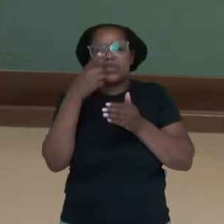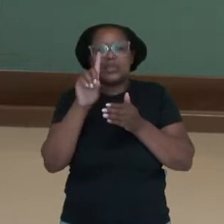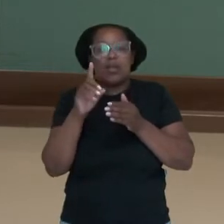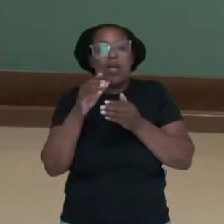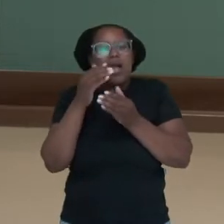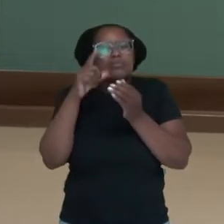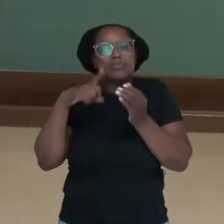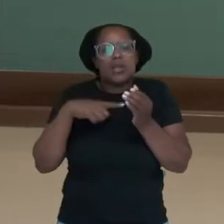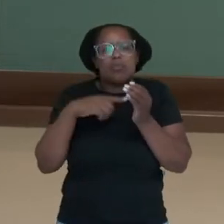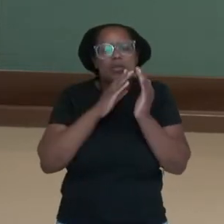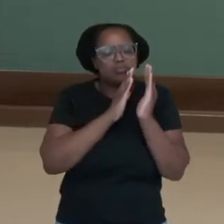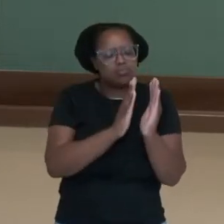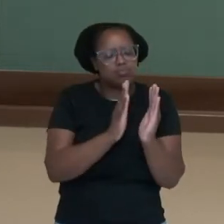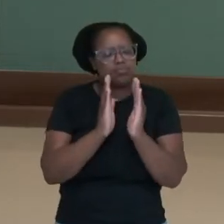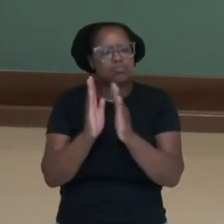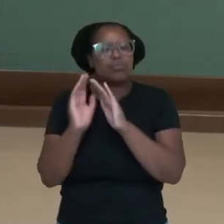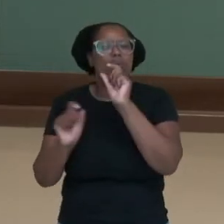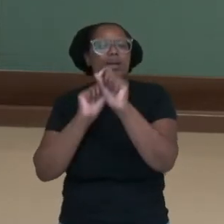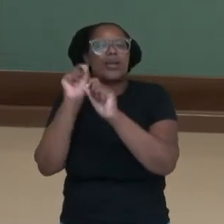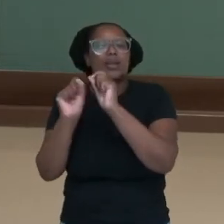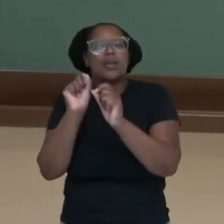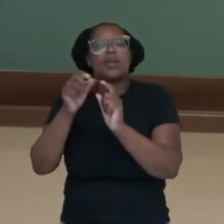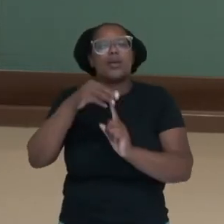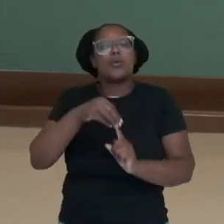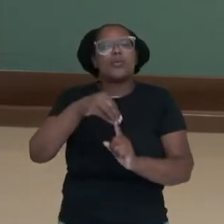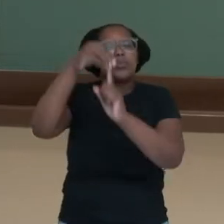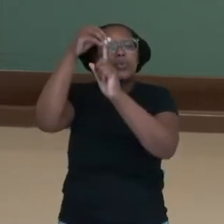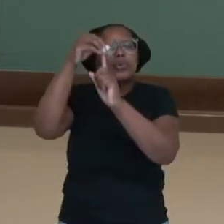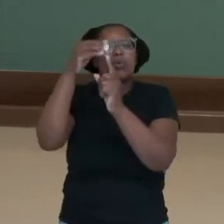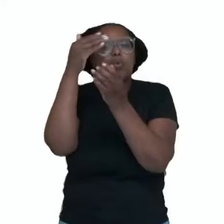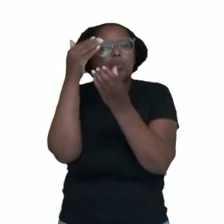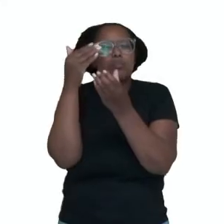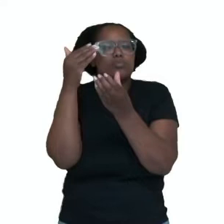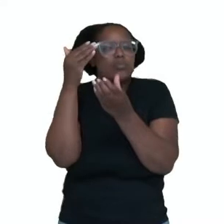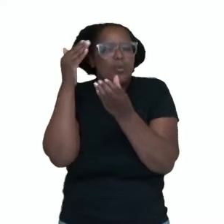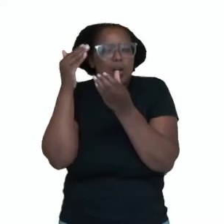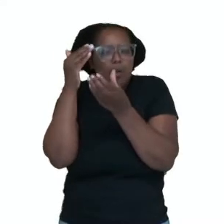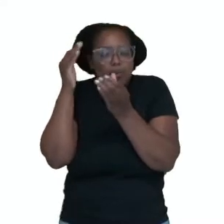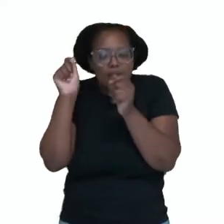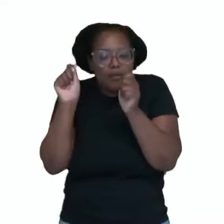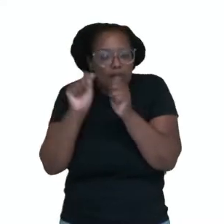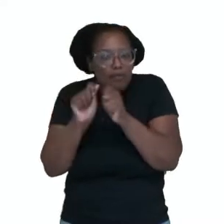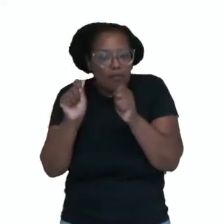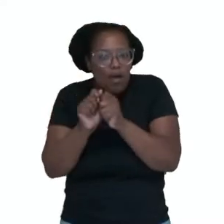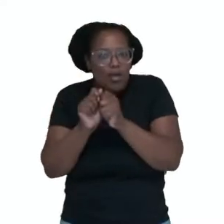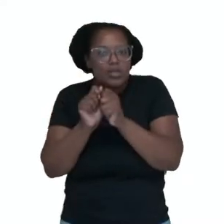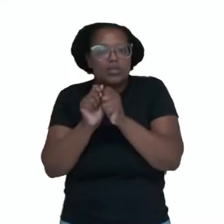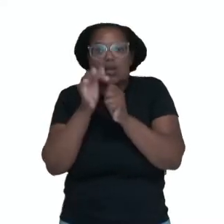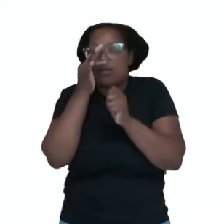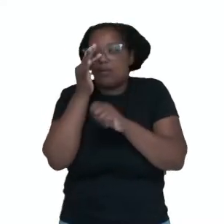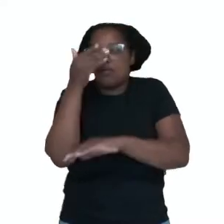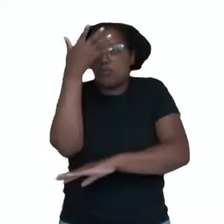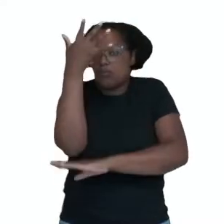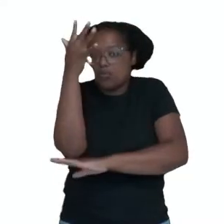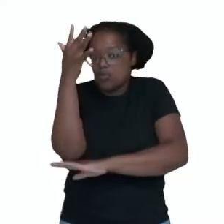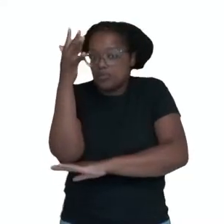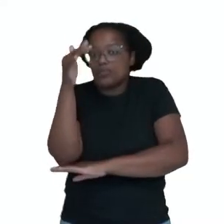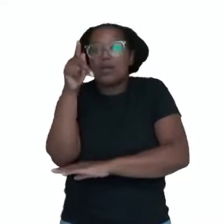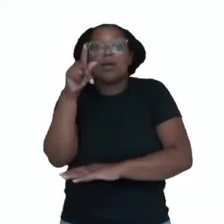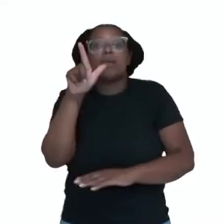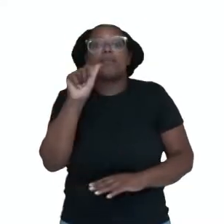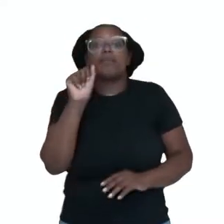interação, quem é o único produtor? A planta. Então essas plantas têm as folhas